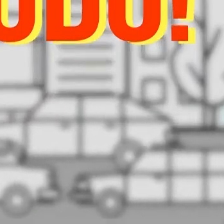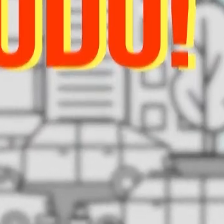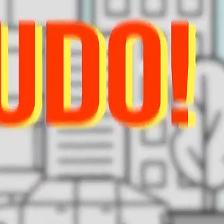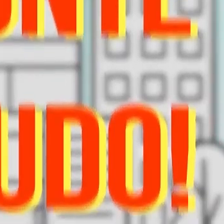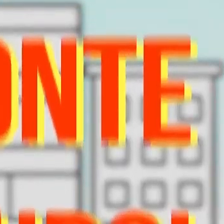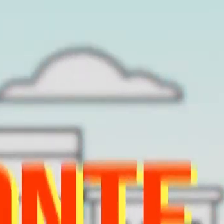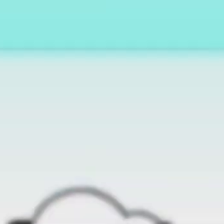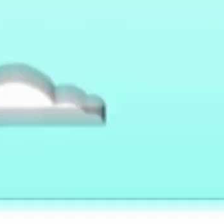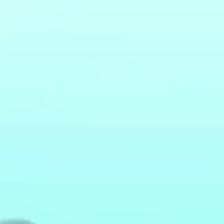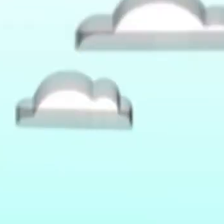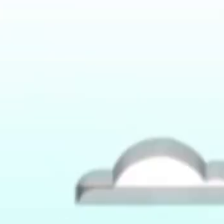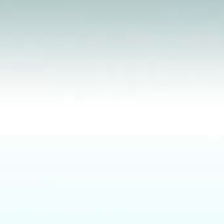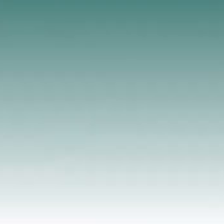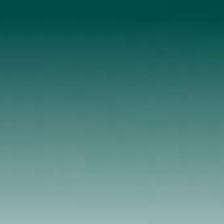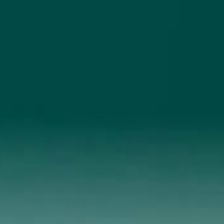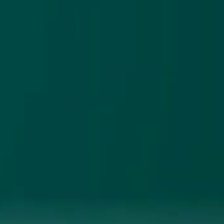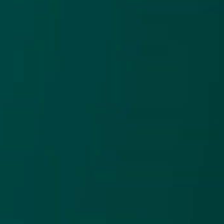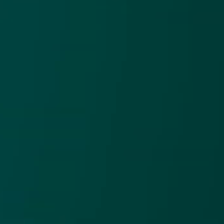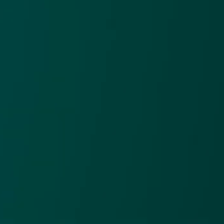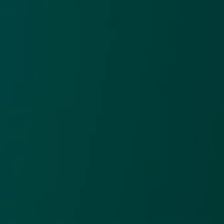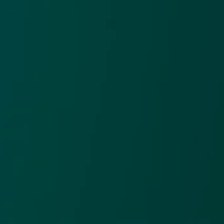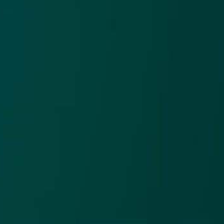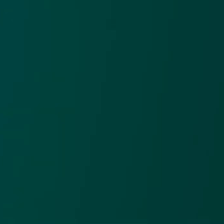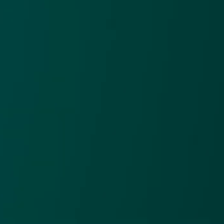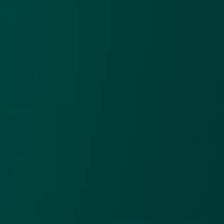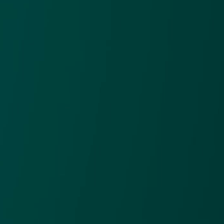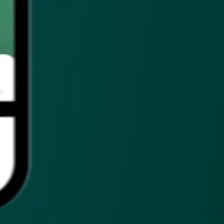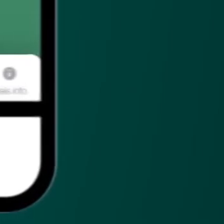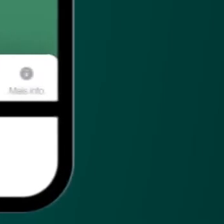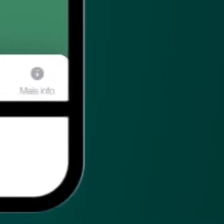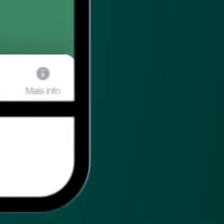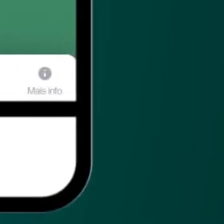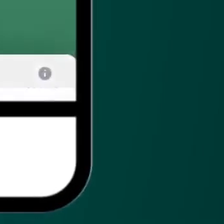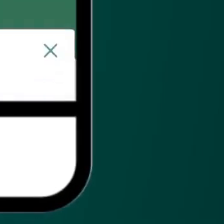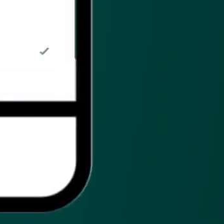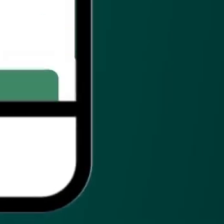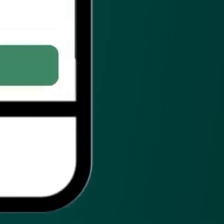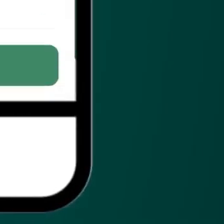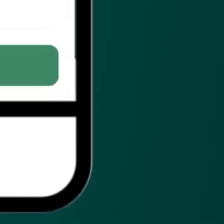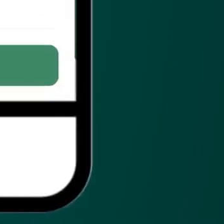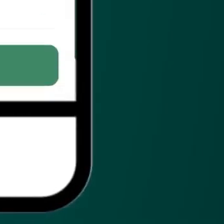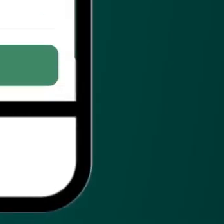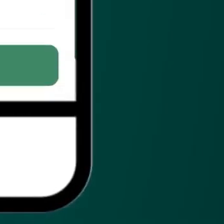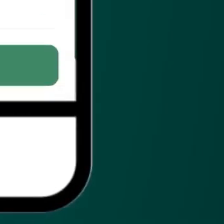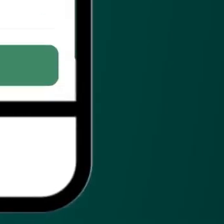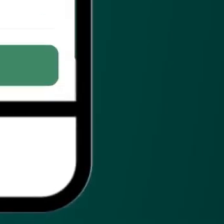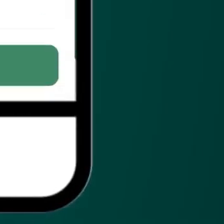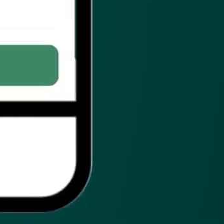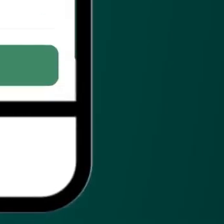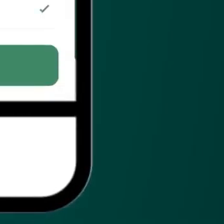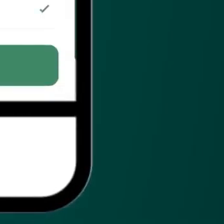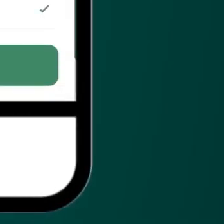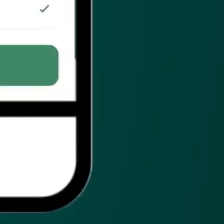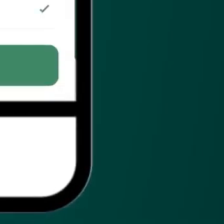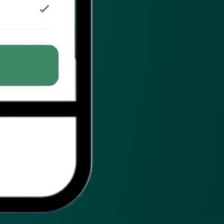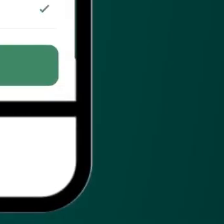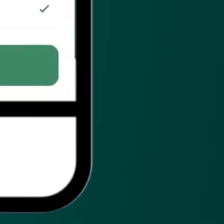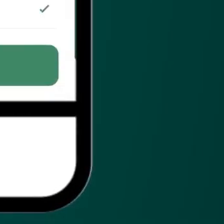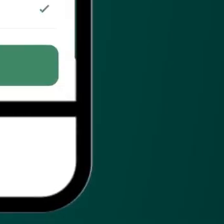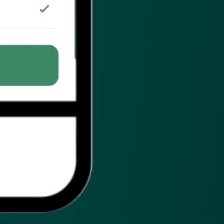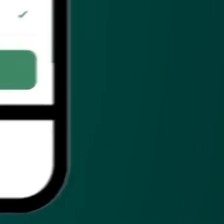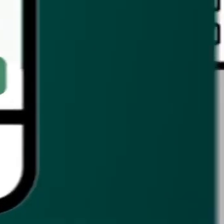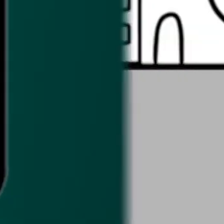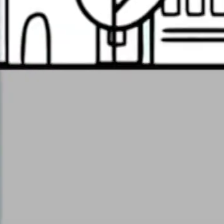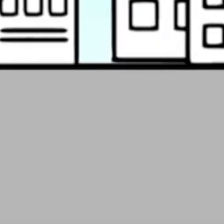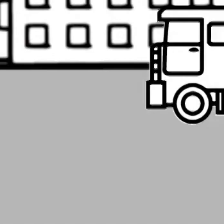nome do aplicativo de celular que vai receber as denúncias e colocar a boca no trombone para que as eleições sejam